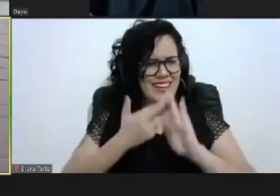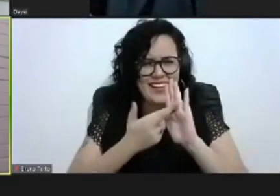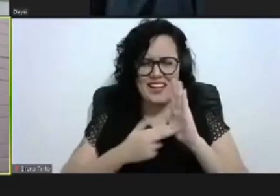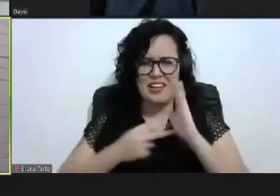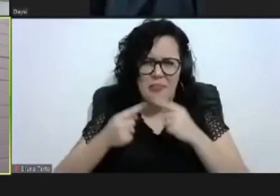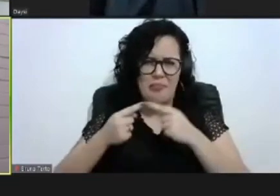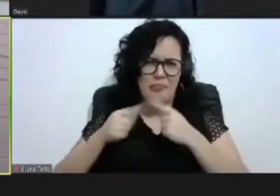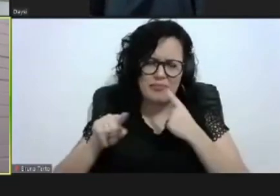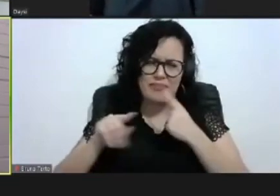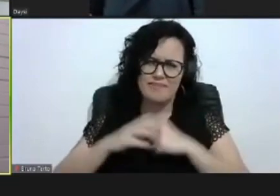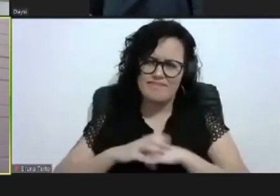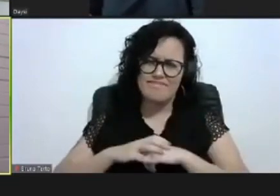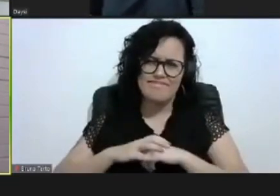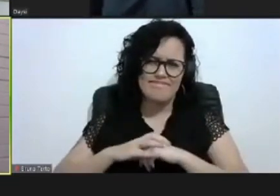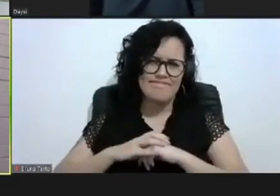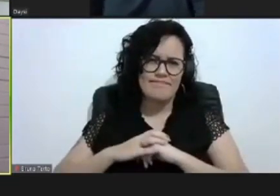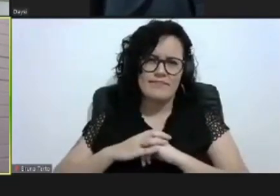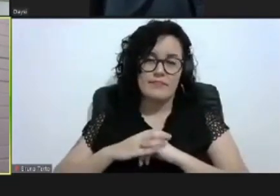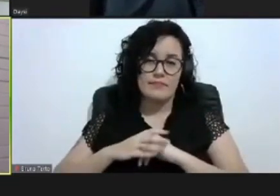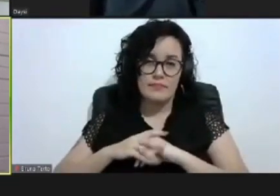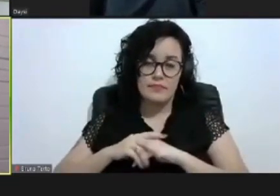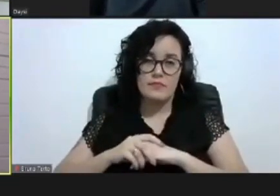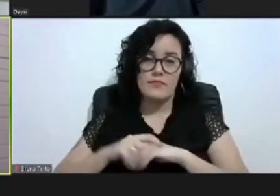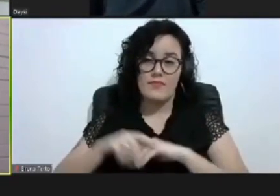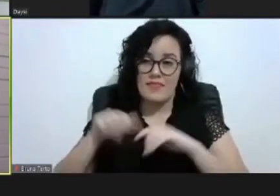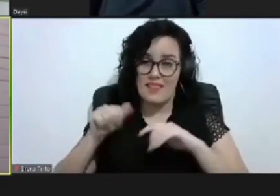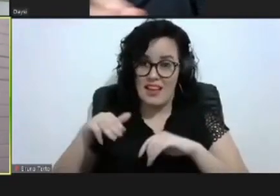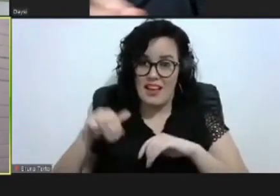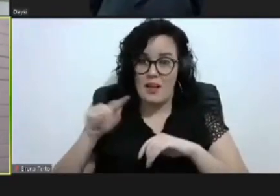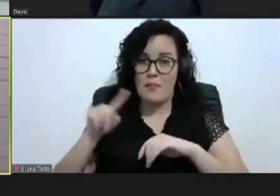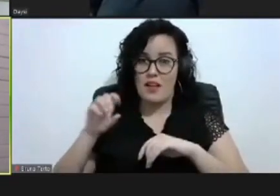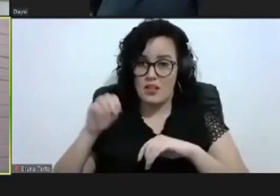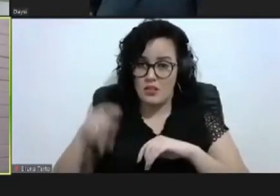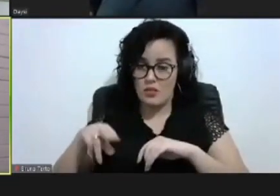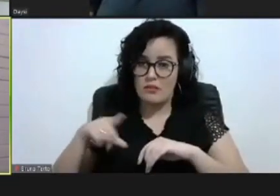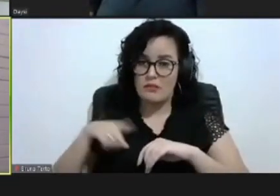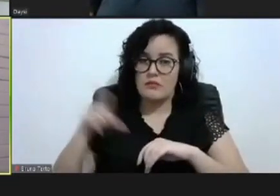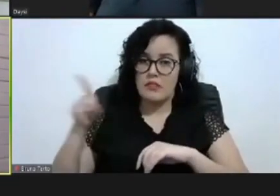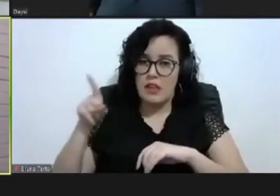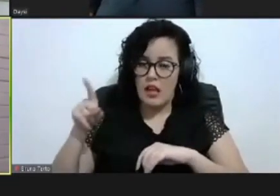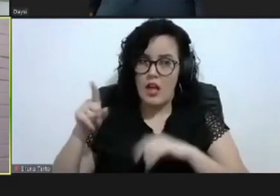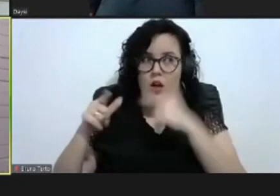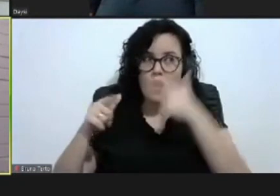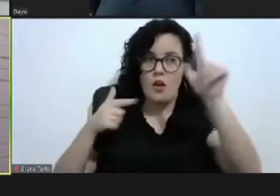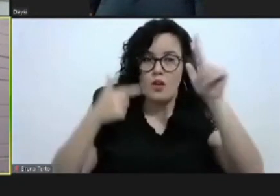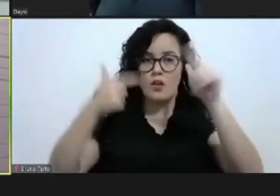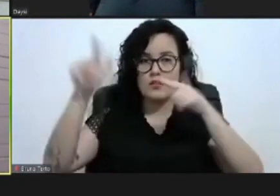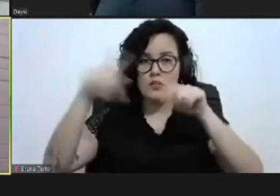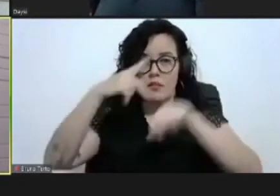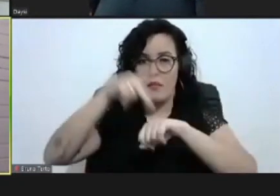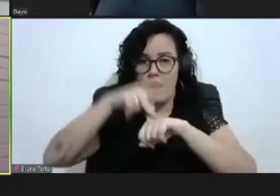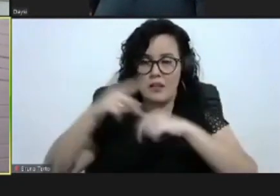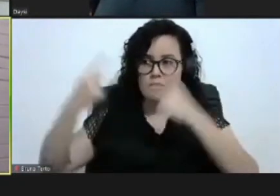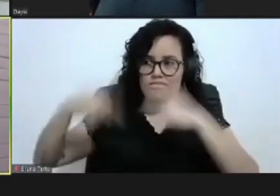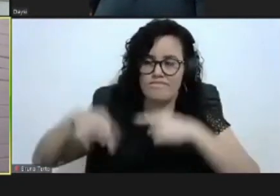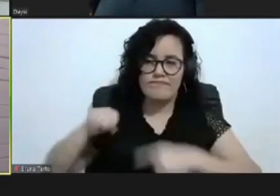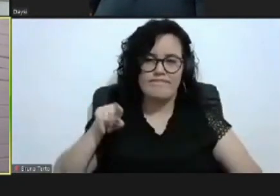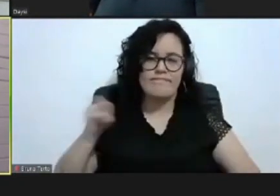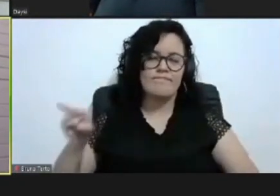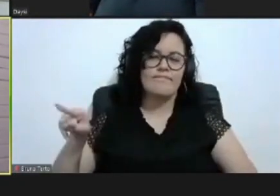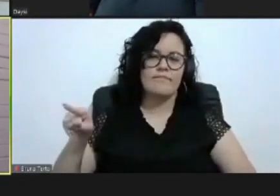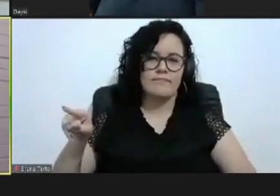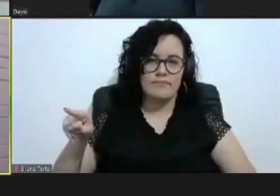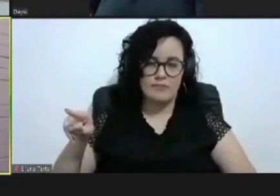Então, essa é uma questão, quer dizer, a Amazon está sendo enfrentada em outros países muito fortemente, e eu acho que